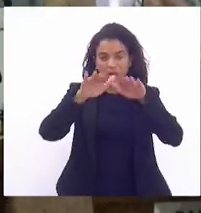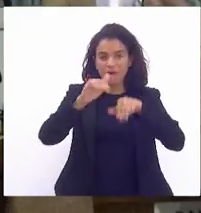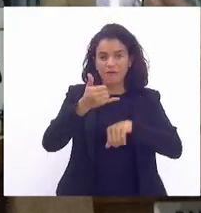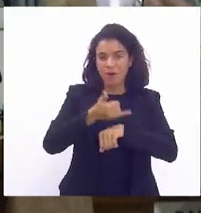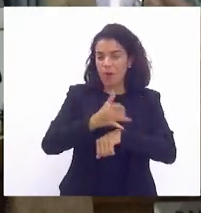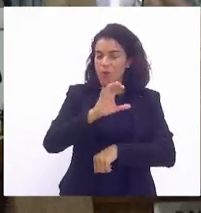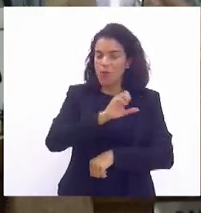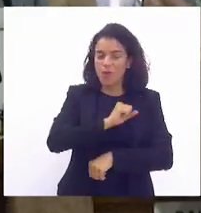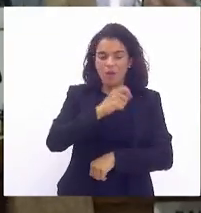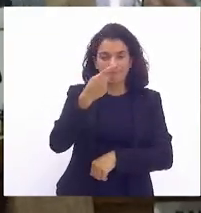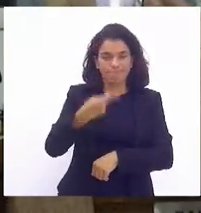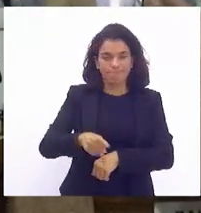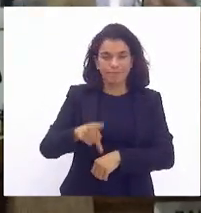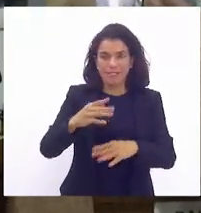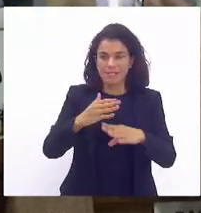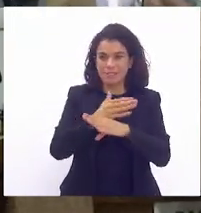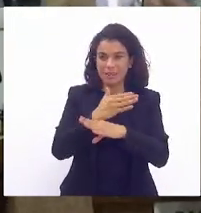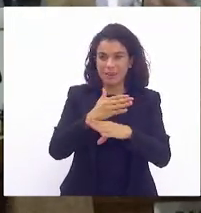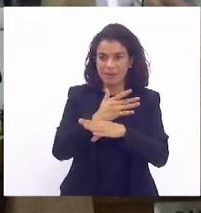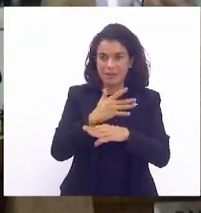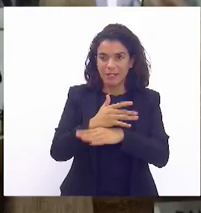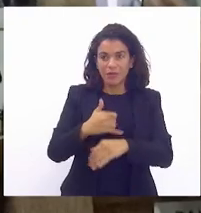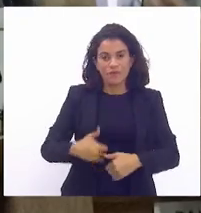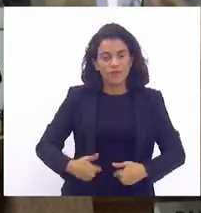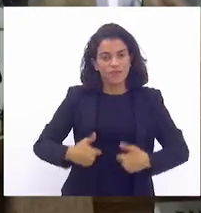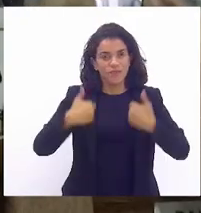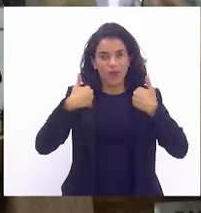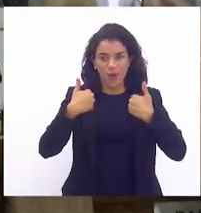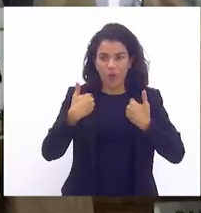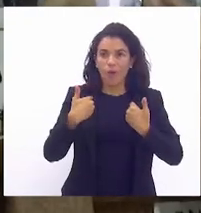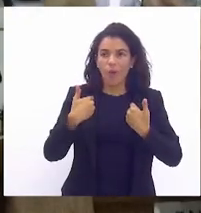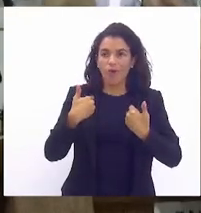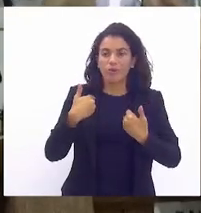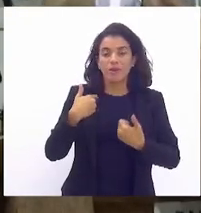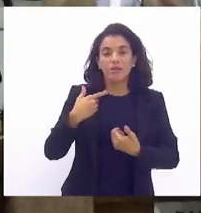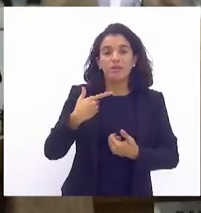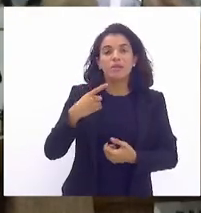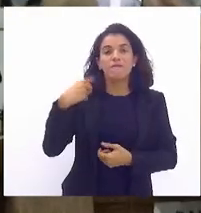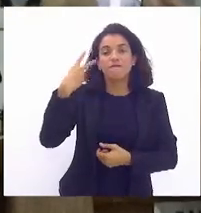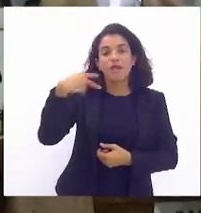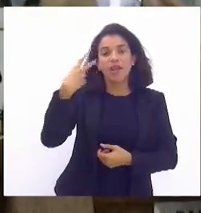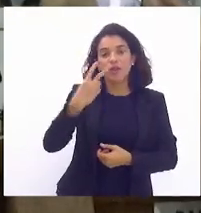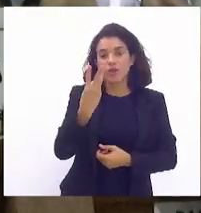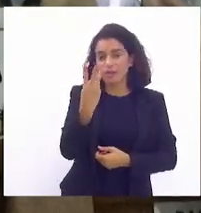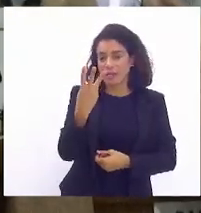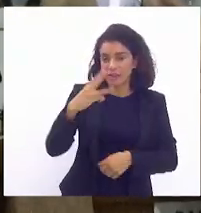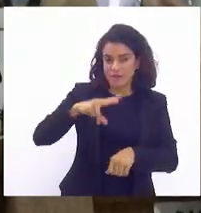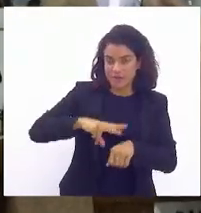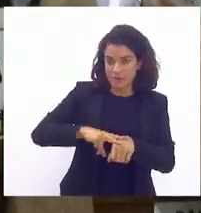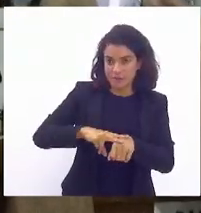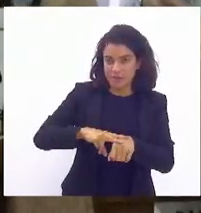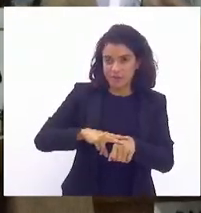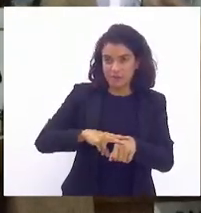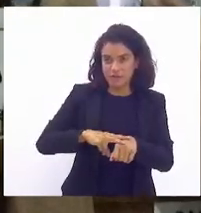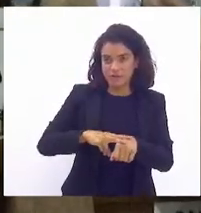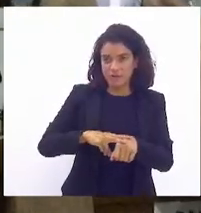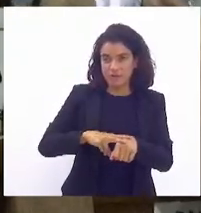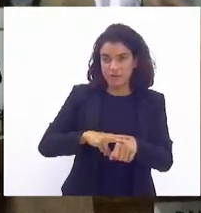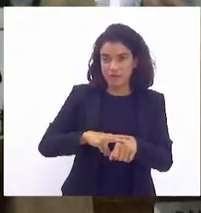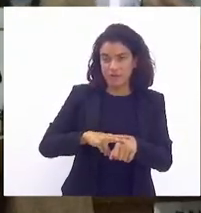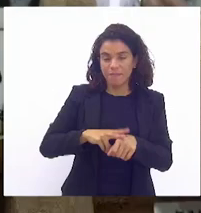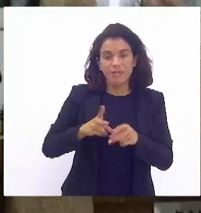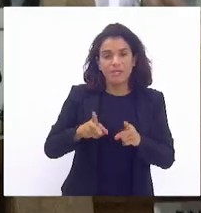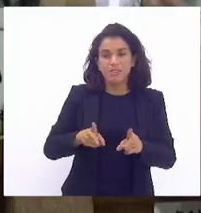essa cidade. Tive a honra e a oportunidade de estar vereador aqui por 3 mandatos. E